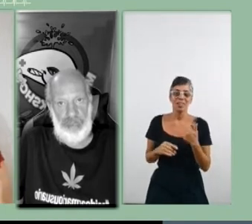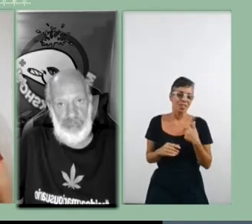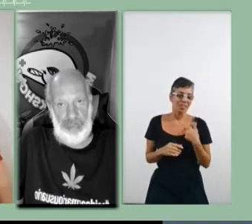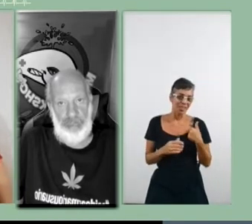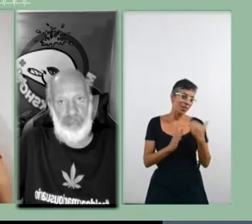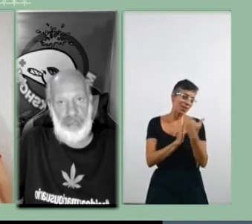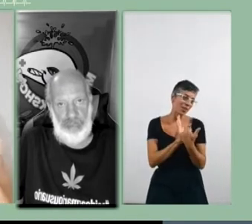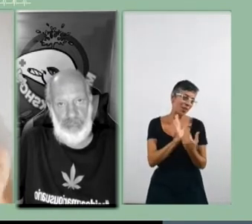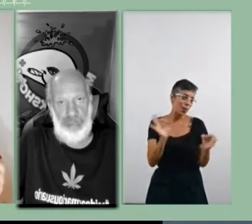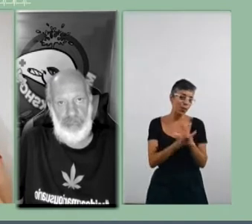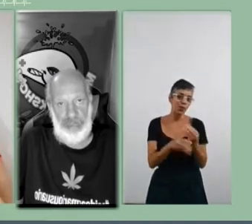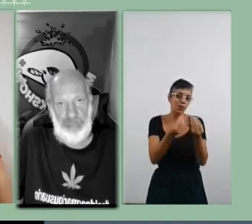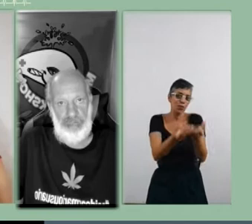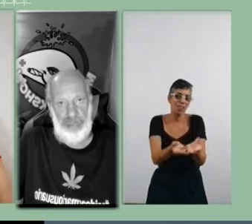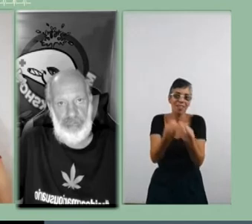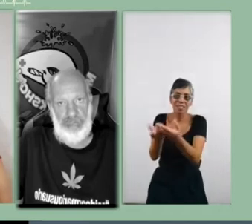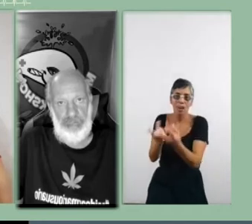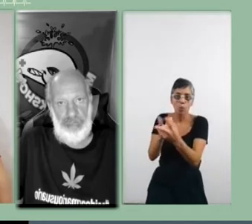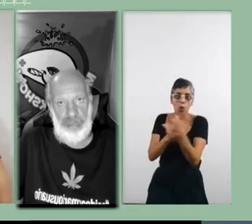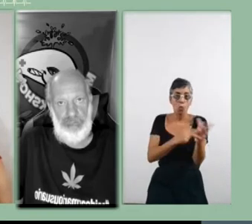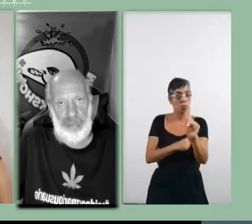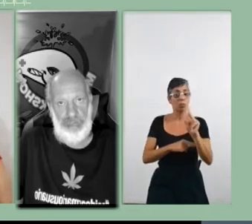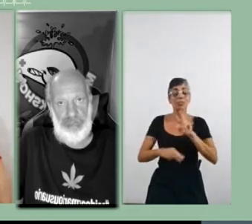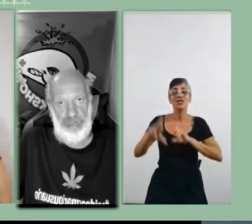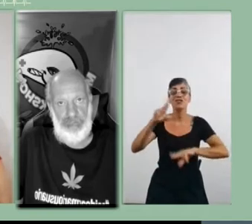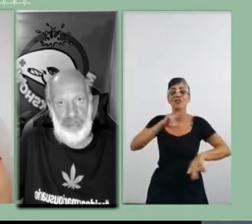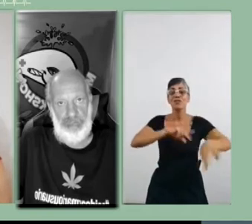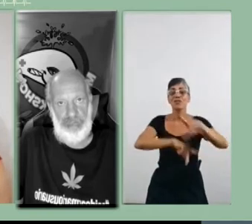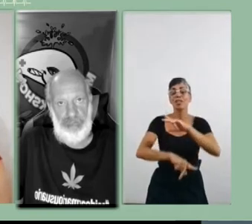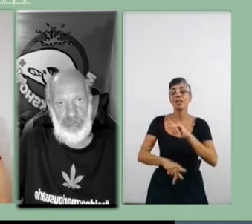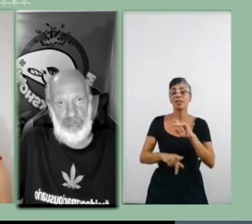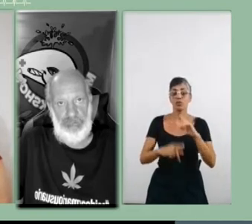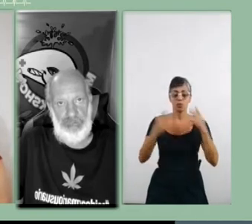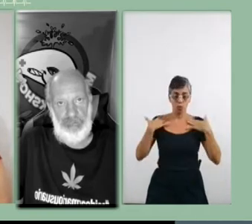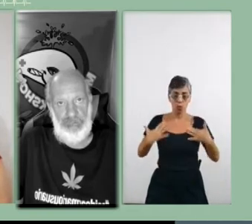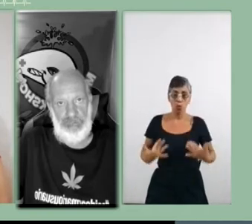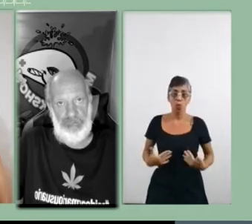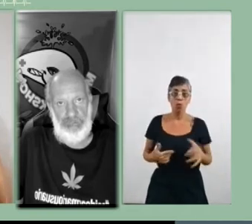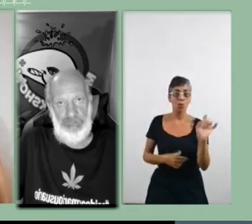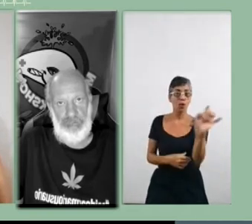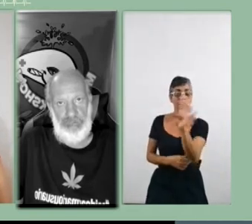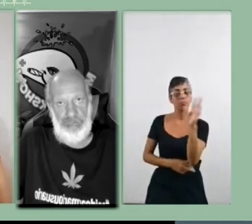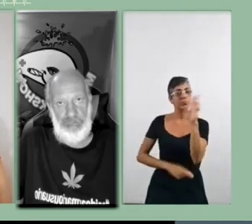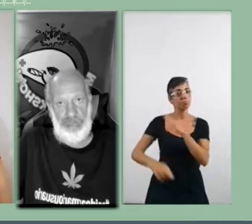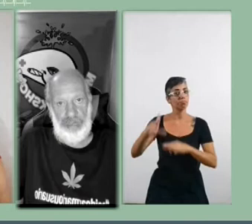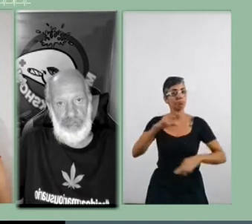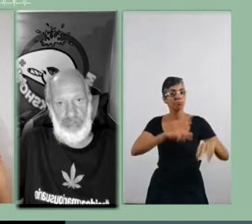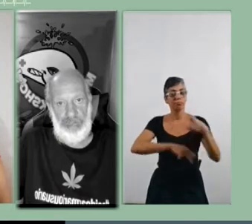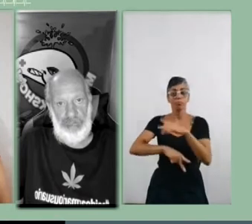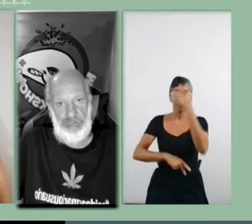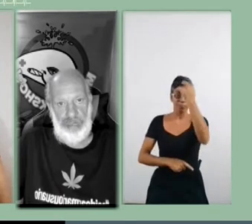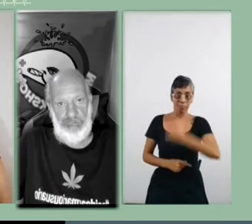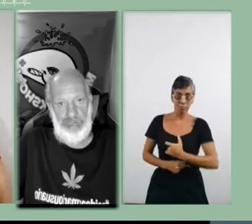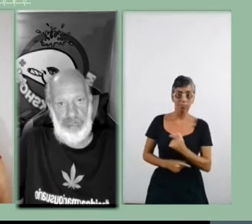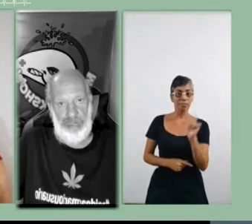pessoa, cada um reage de uma Ai, maneira né? Então, assim, a gente tem que realmente entender que cada indivíduo,